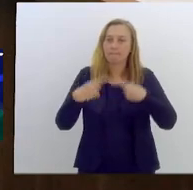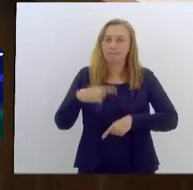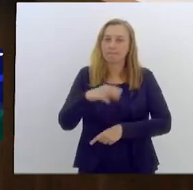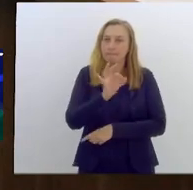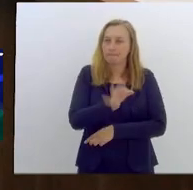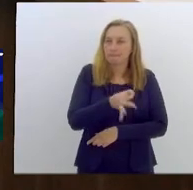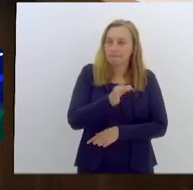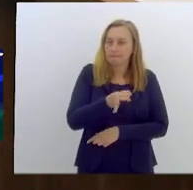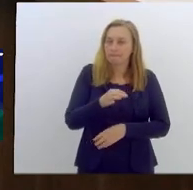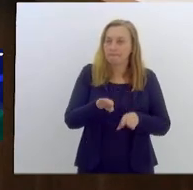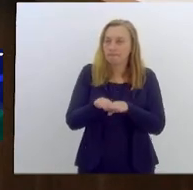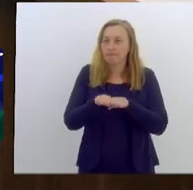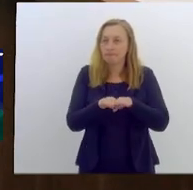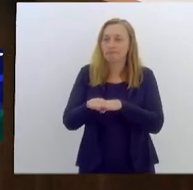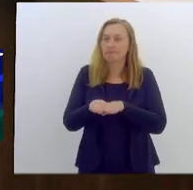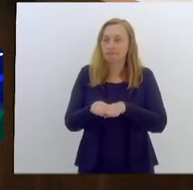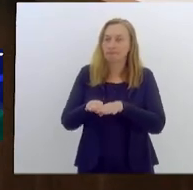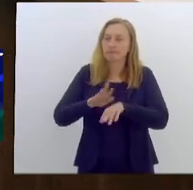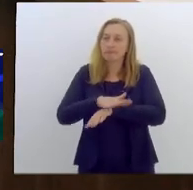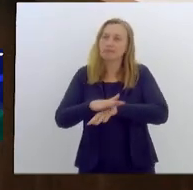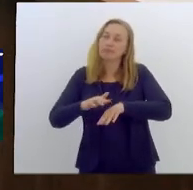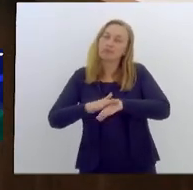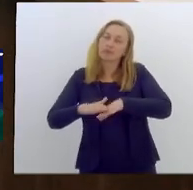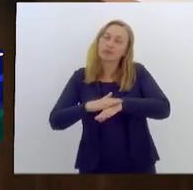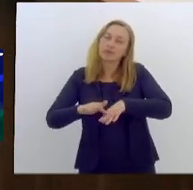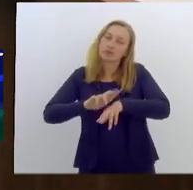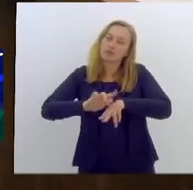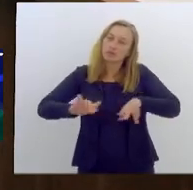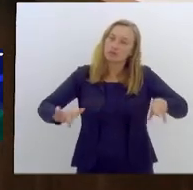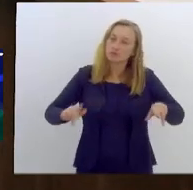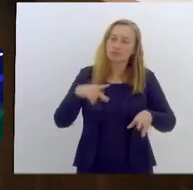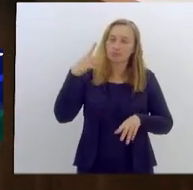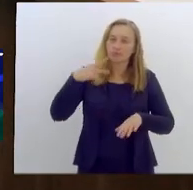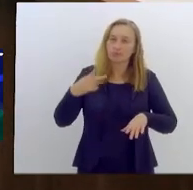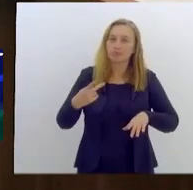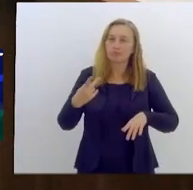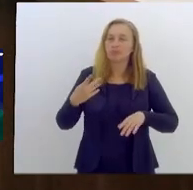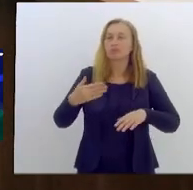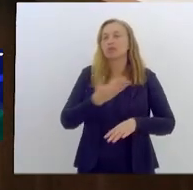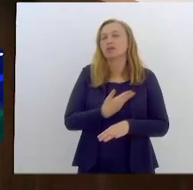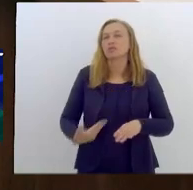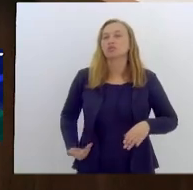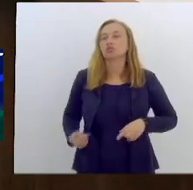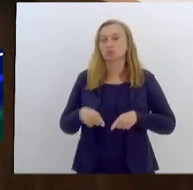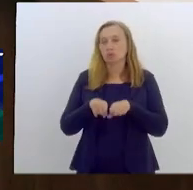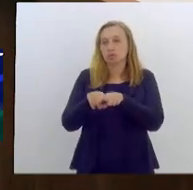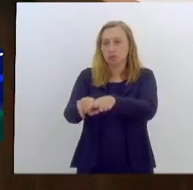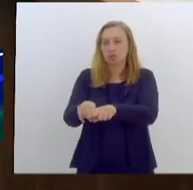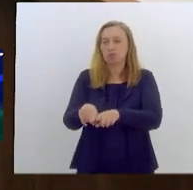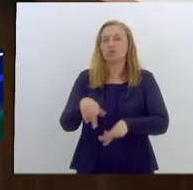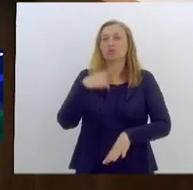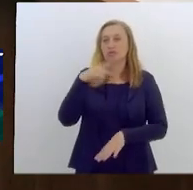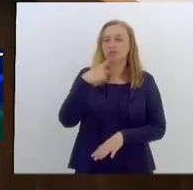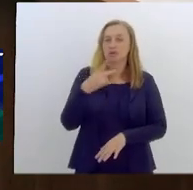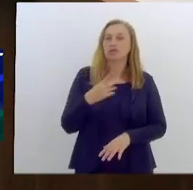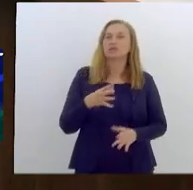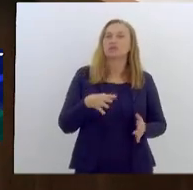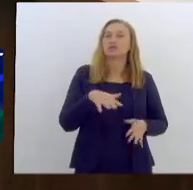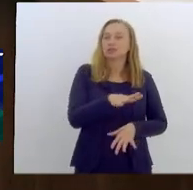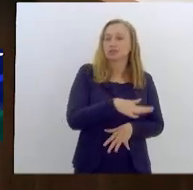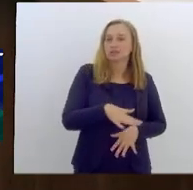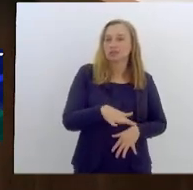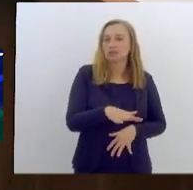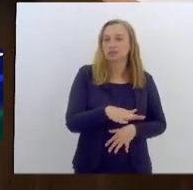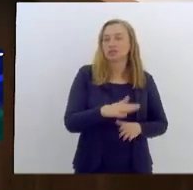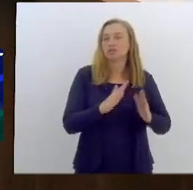fato, igualdade racial e políticas públicas que caminhem para essa igualdade. Entender que, quando falamos da rede pública